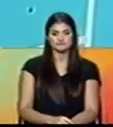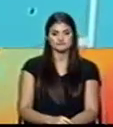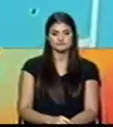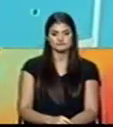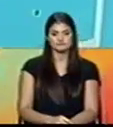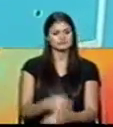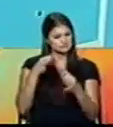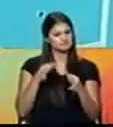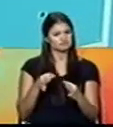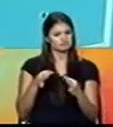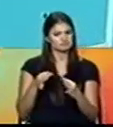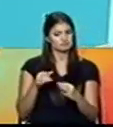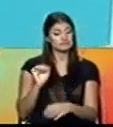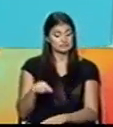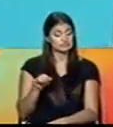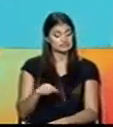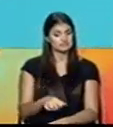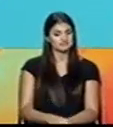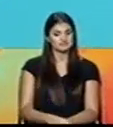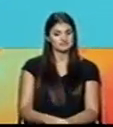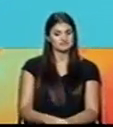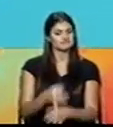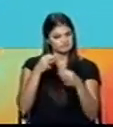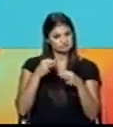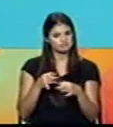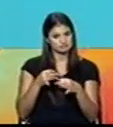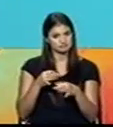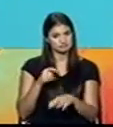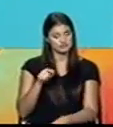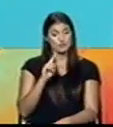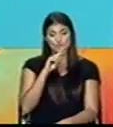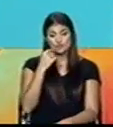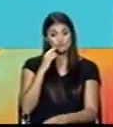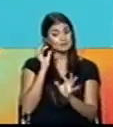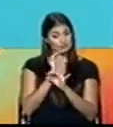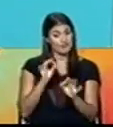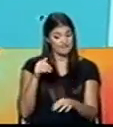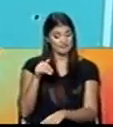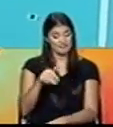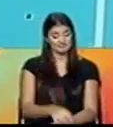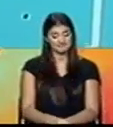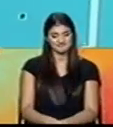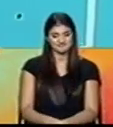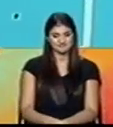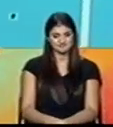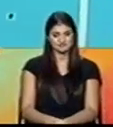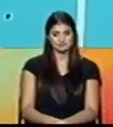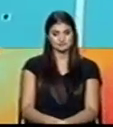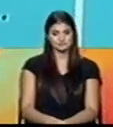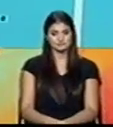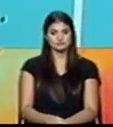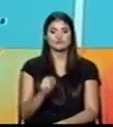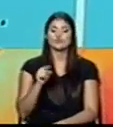Certeza? Sim, senhor, certezinha absoluta. Vai sair daqui um bolo maravilhoso. Os bolos não precisam